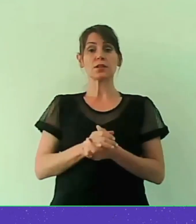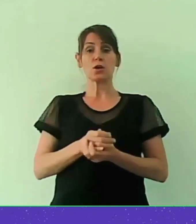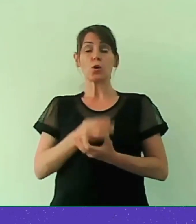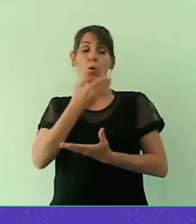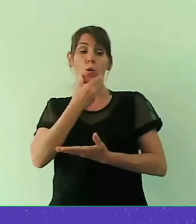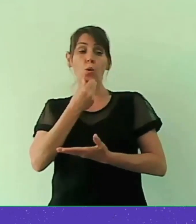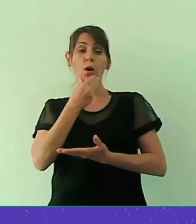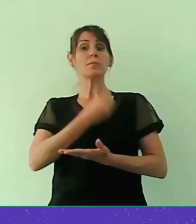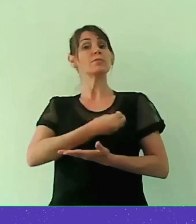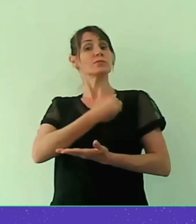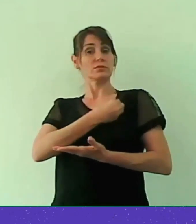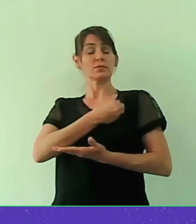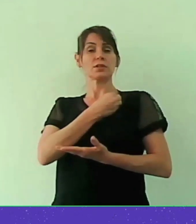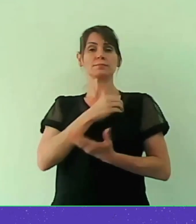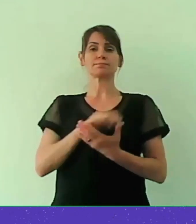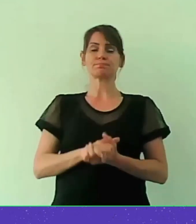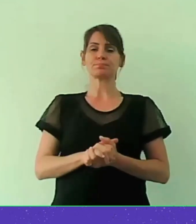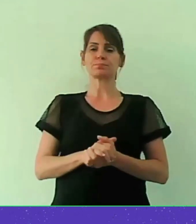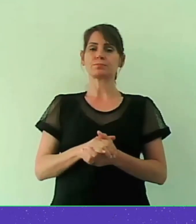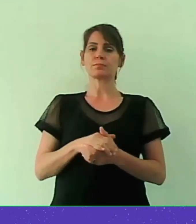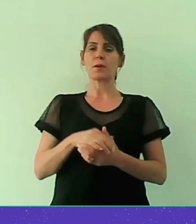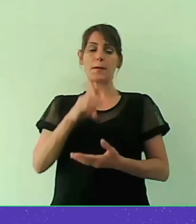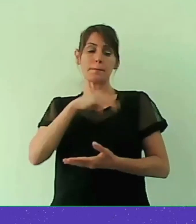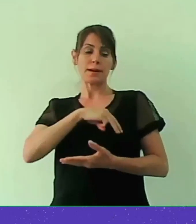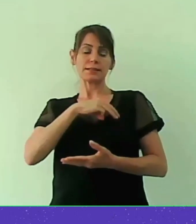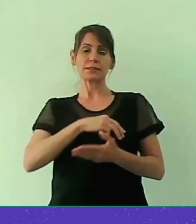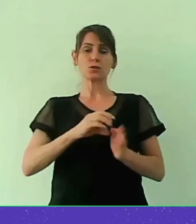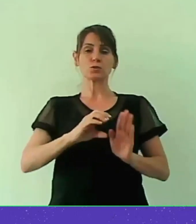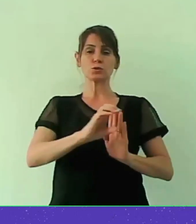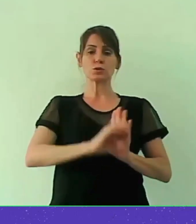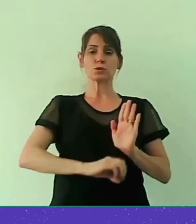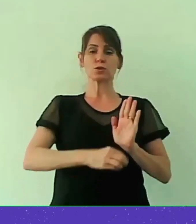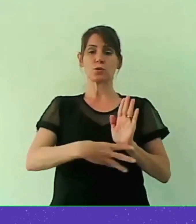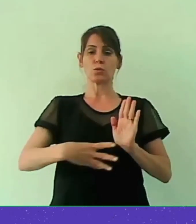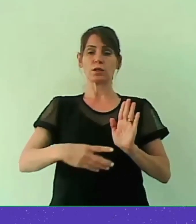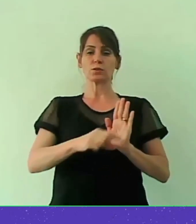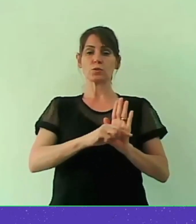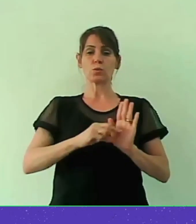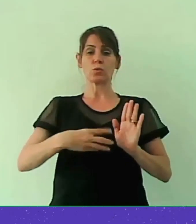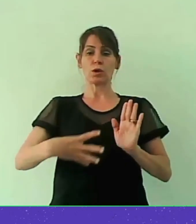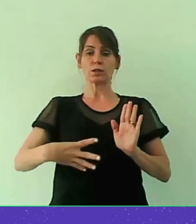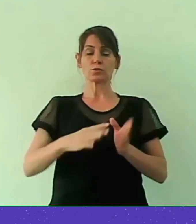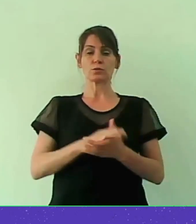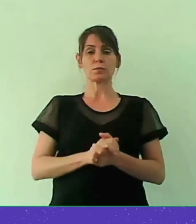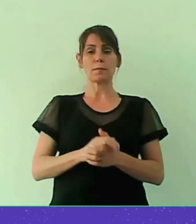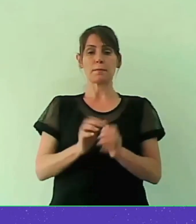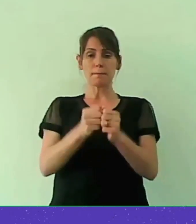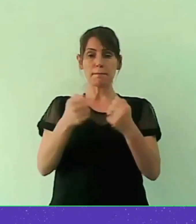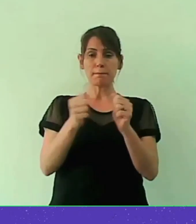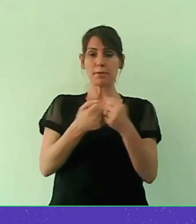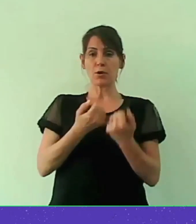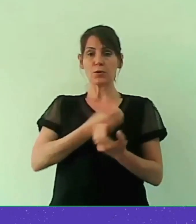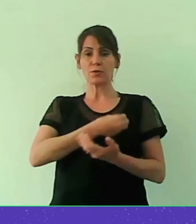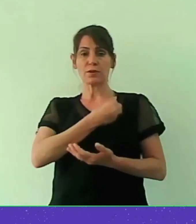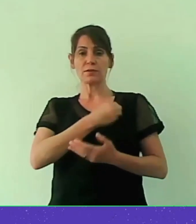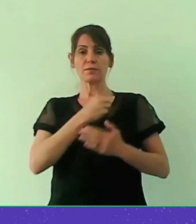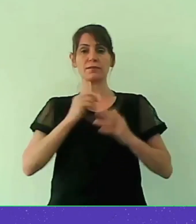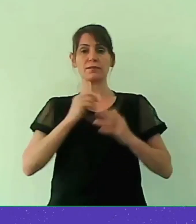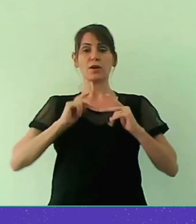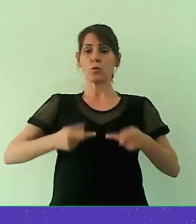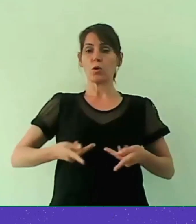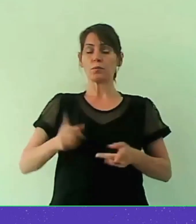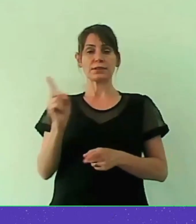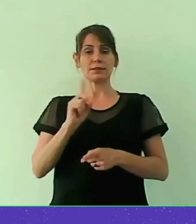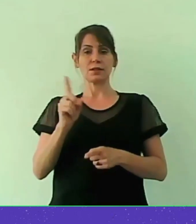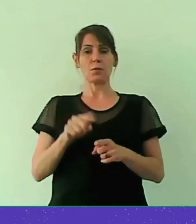Por isso em Mateus 4,4 diz assim: não só de pão viverá o homem, mas de toda a palavra que procede da boca